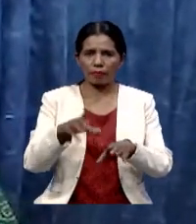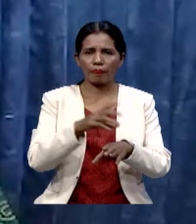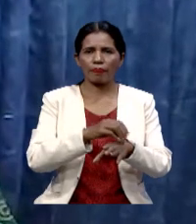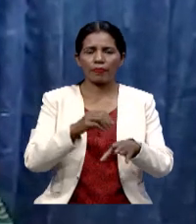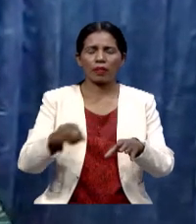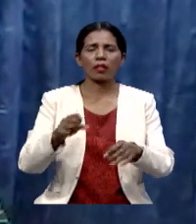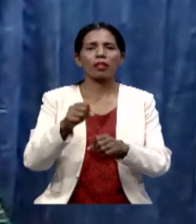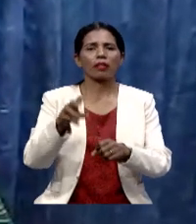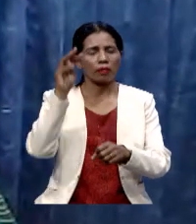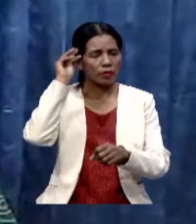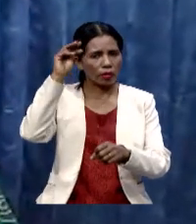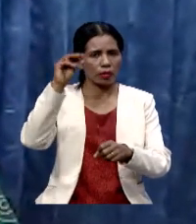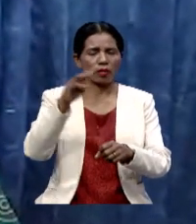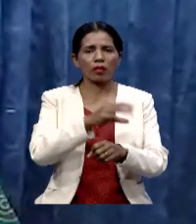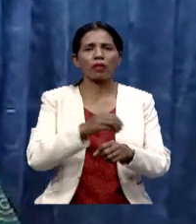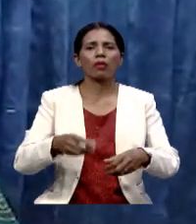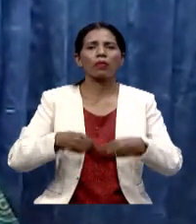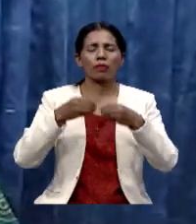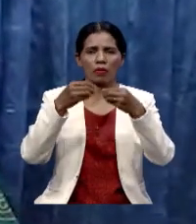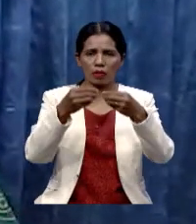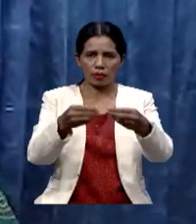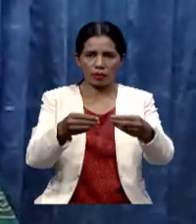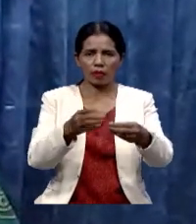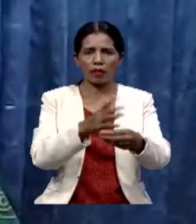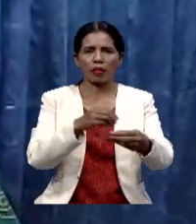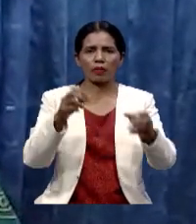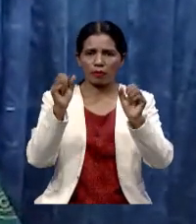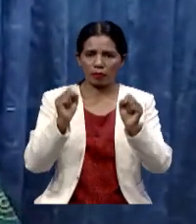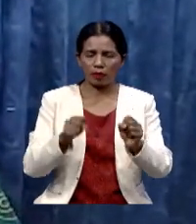Sua Excelência Ministra da Administração Estatal foi uma orientação a tu,